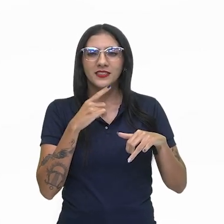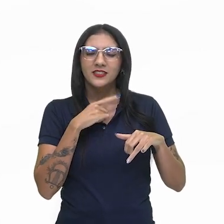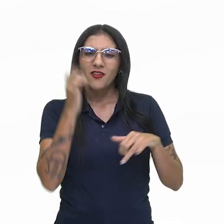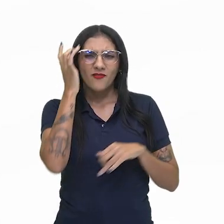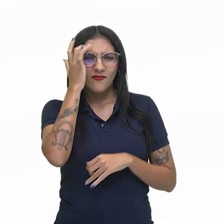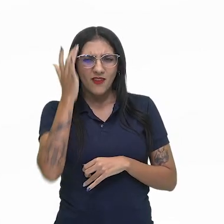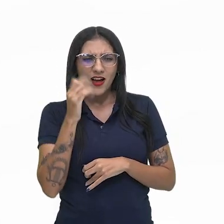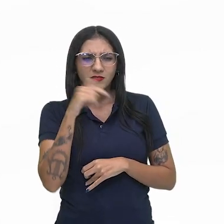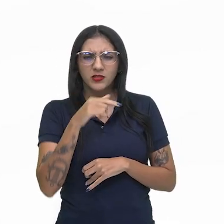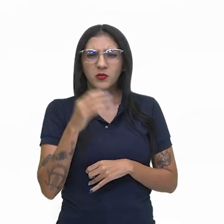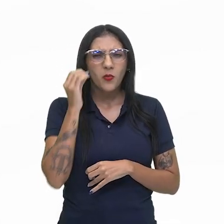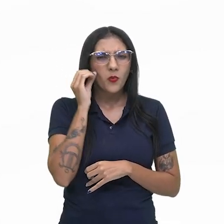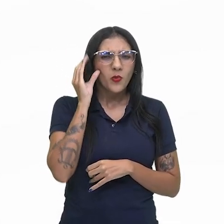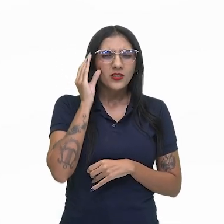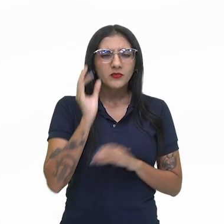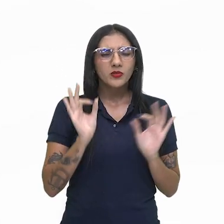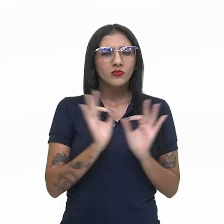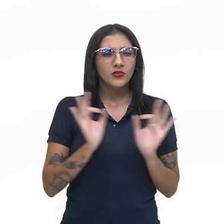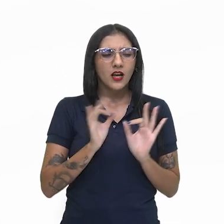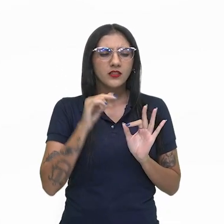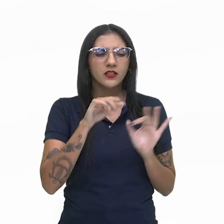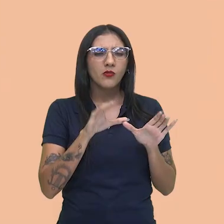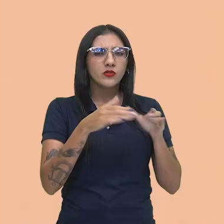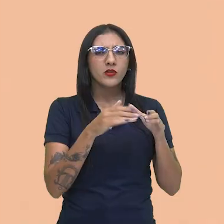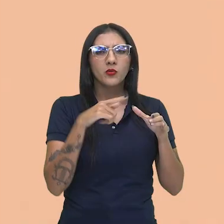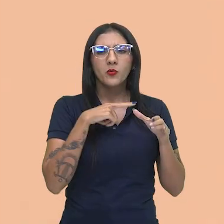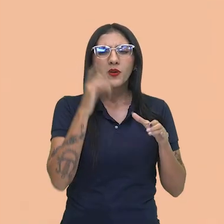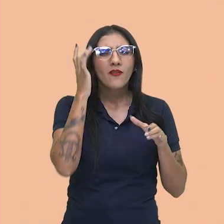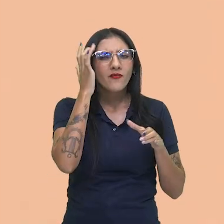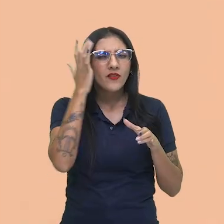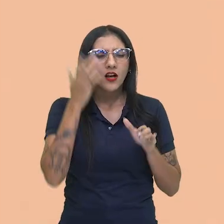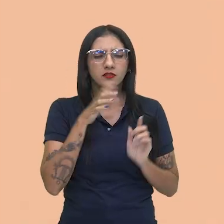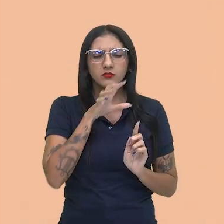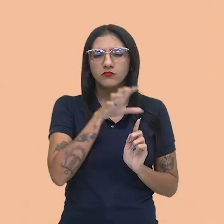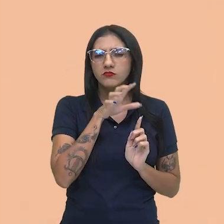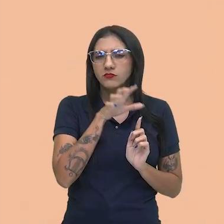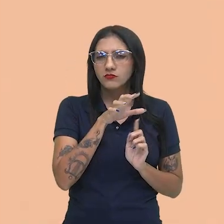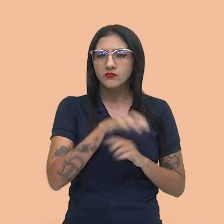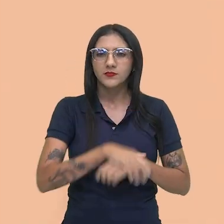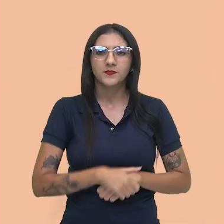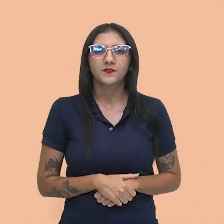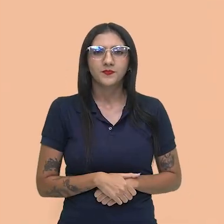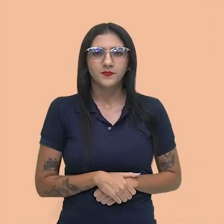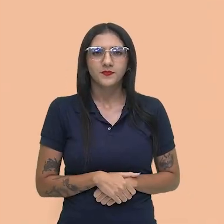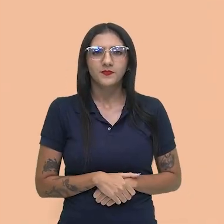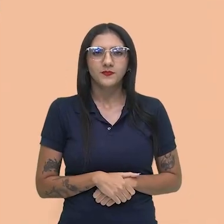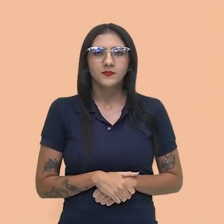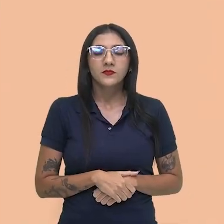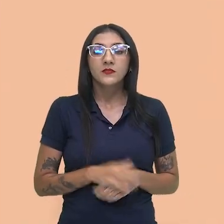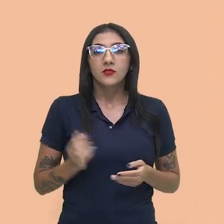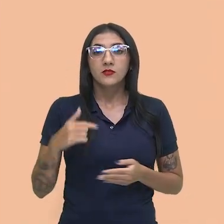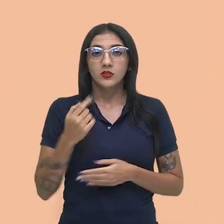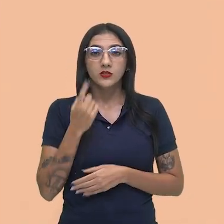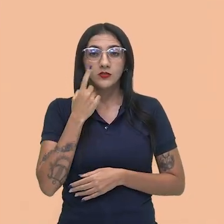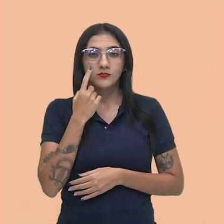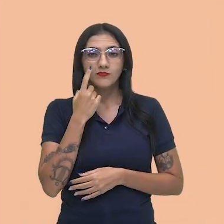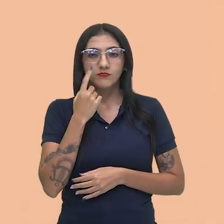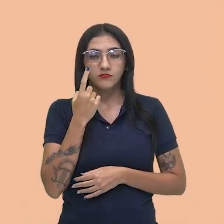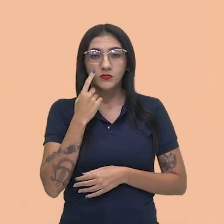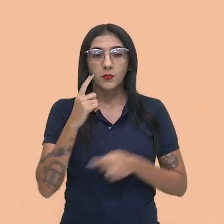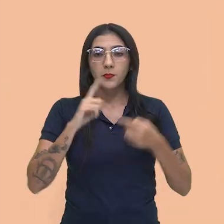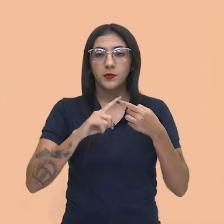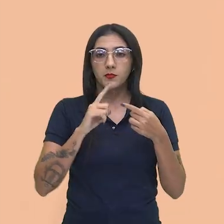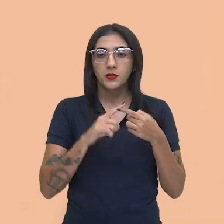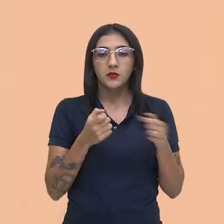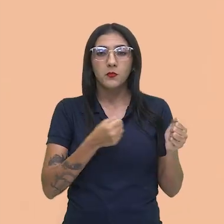de manipular, mais fácil de dominar. Perfeito, então? Então nós já vimos aí, né, o poder econômico,